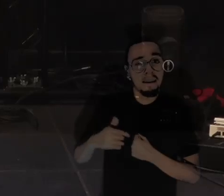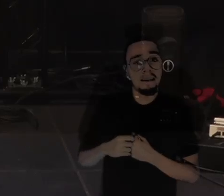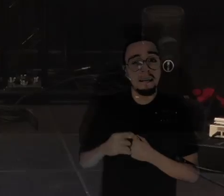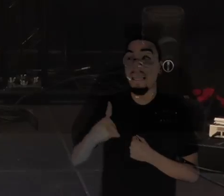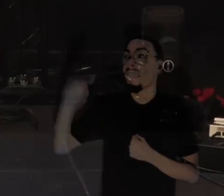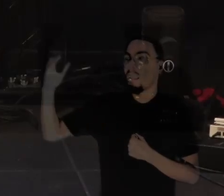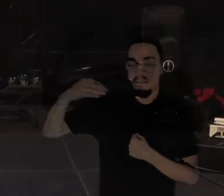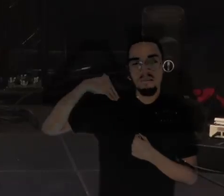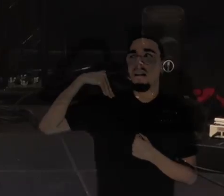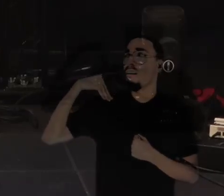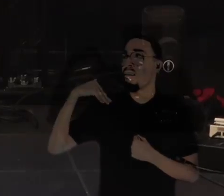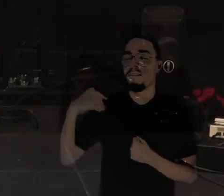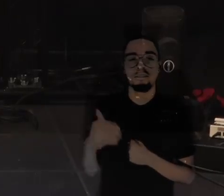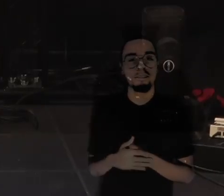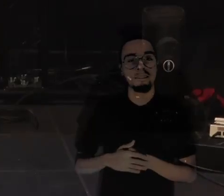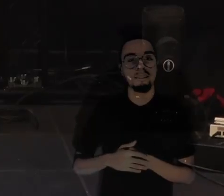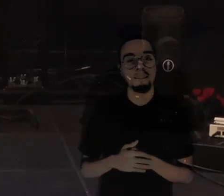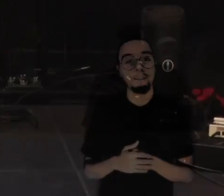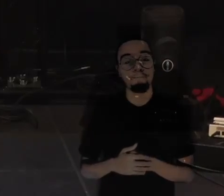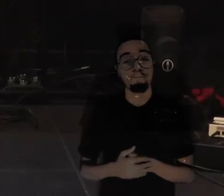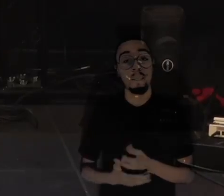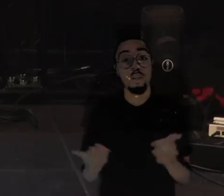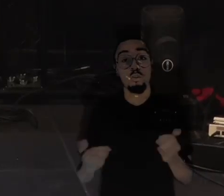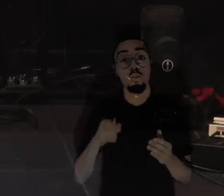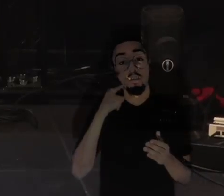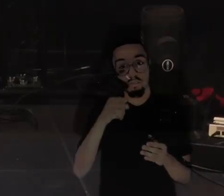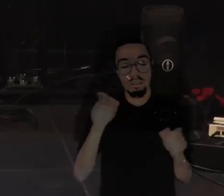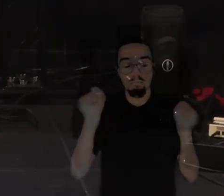para você enxergar quem você é.